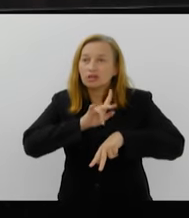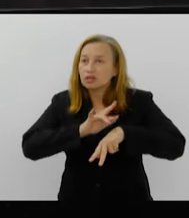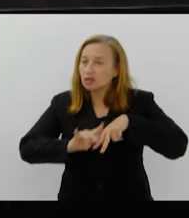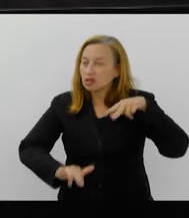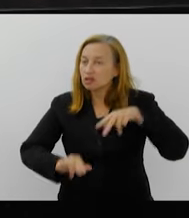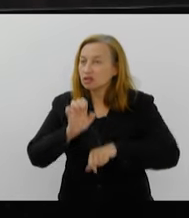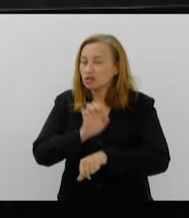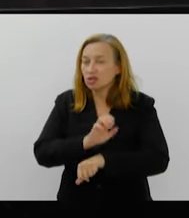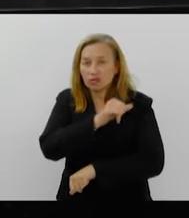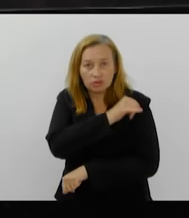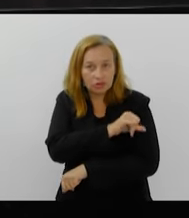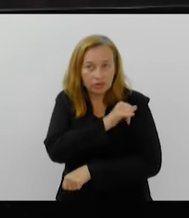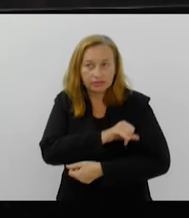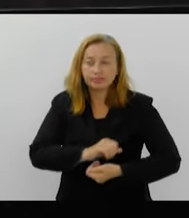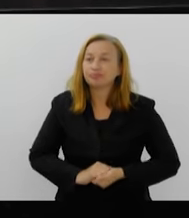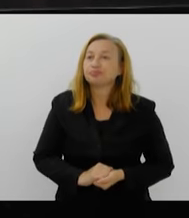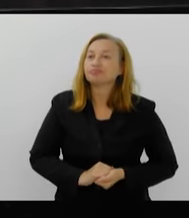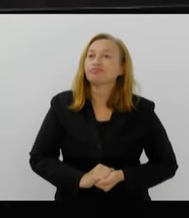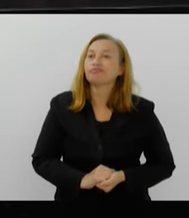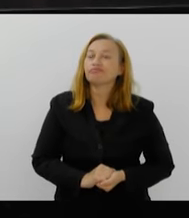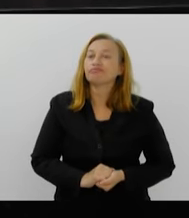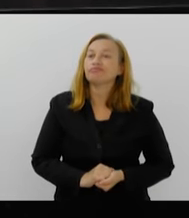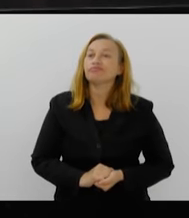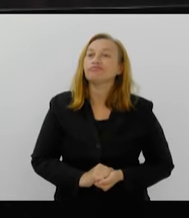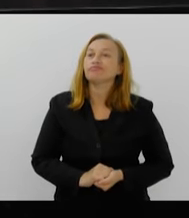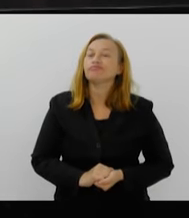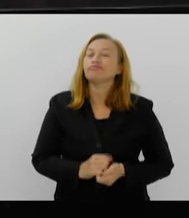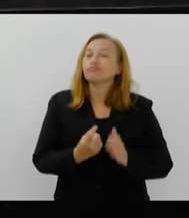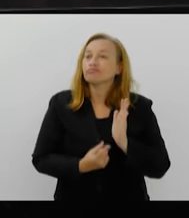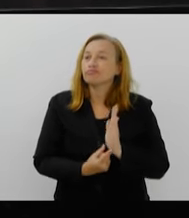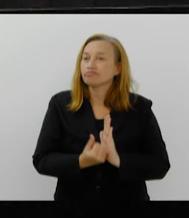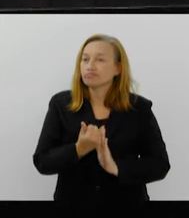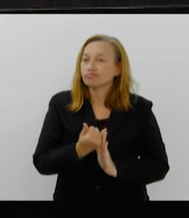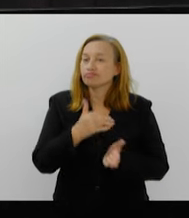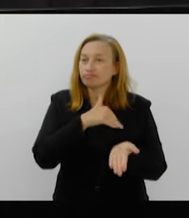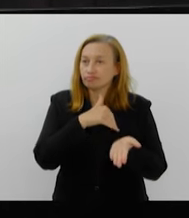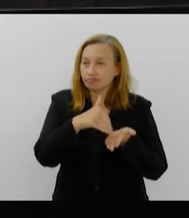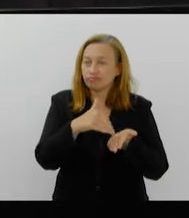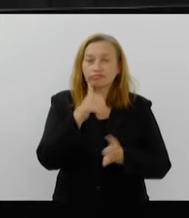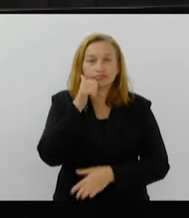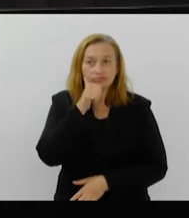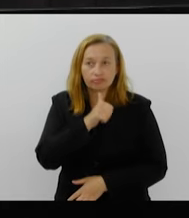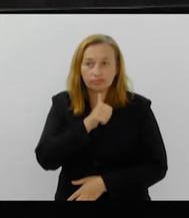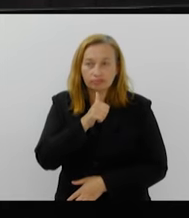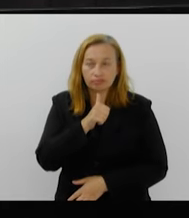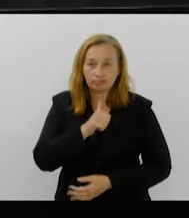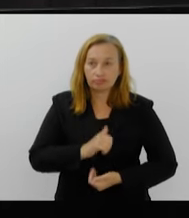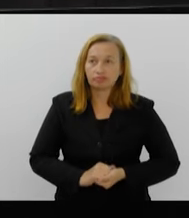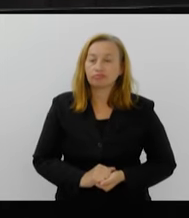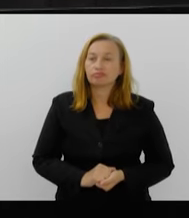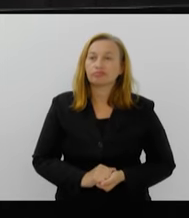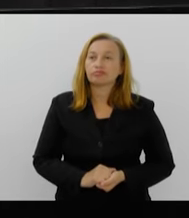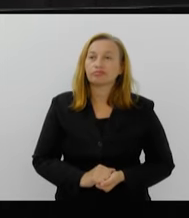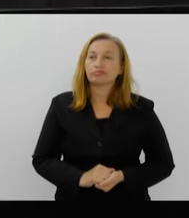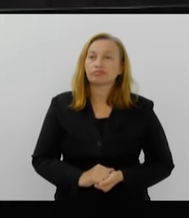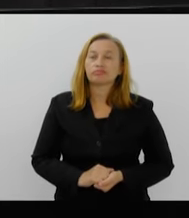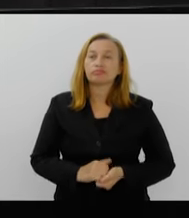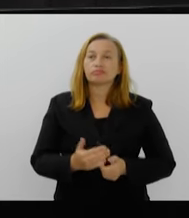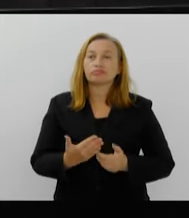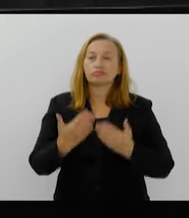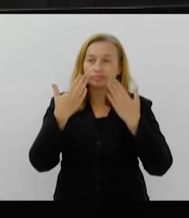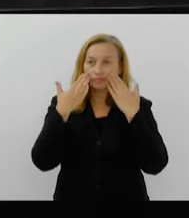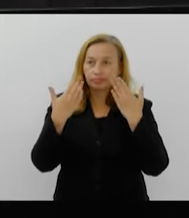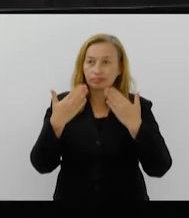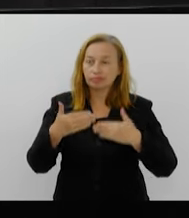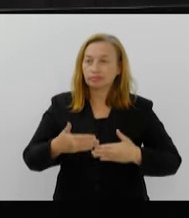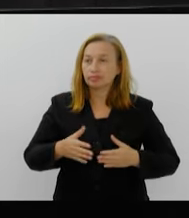no Estado do Rio de Janeiro. E, apesar do orçamento da Secretaria da Mulher e seu respectivo fundo apresentarem um